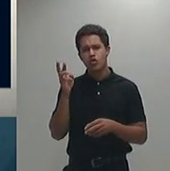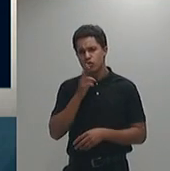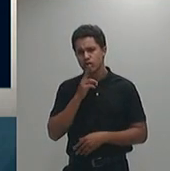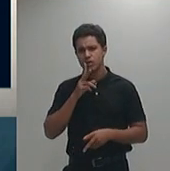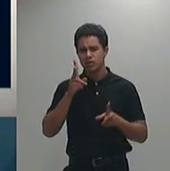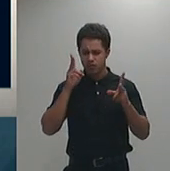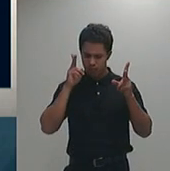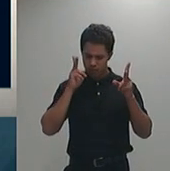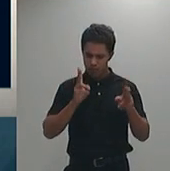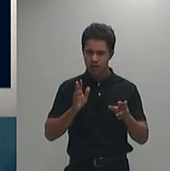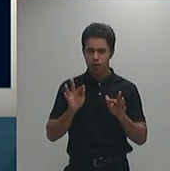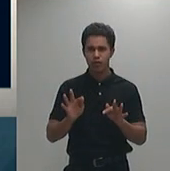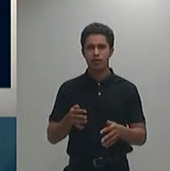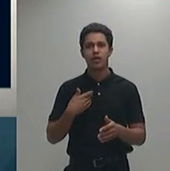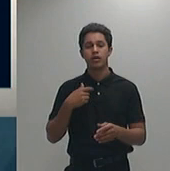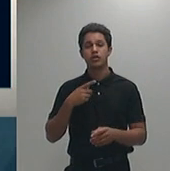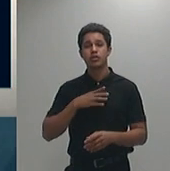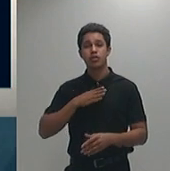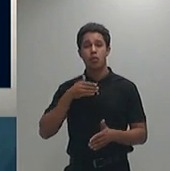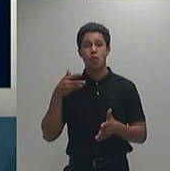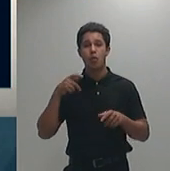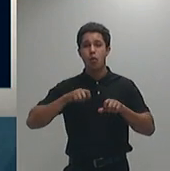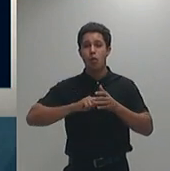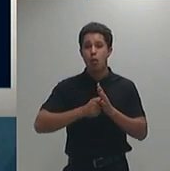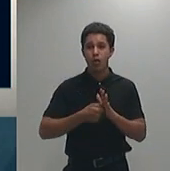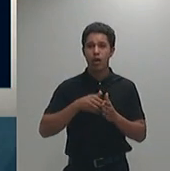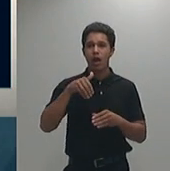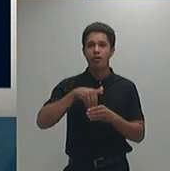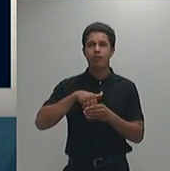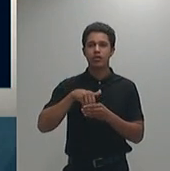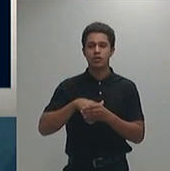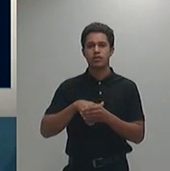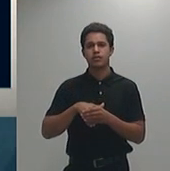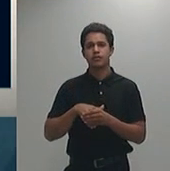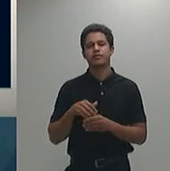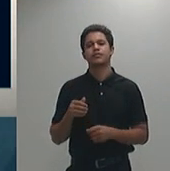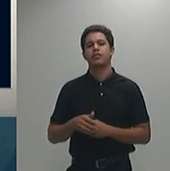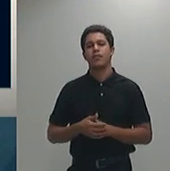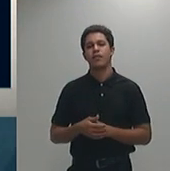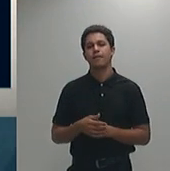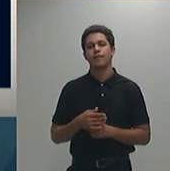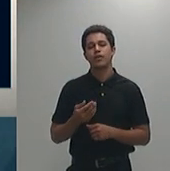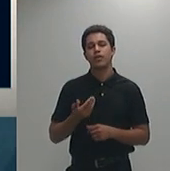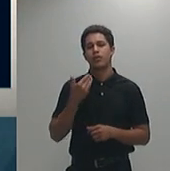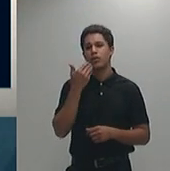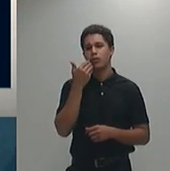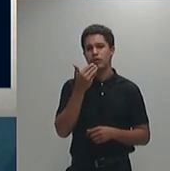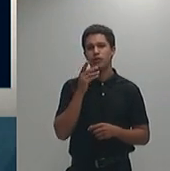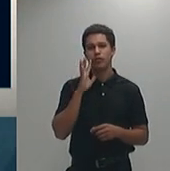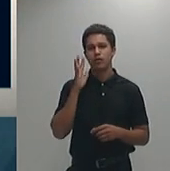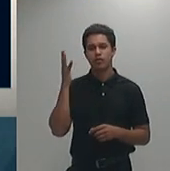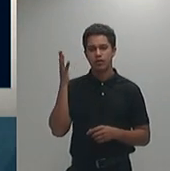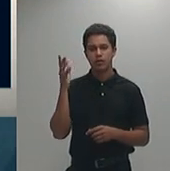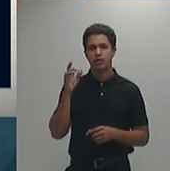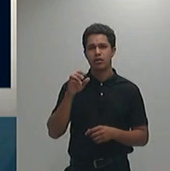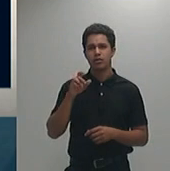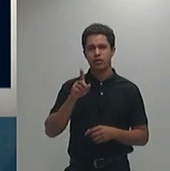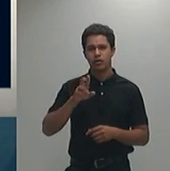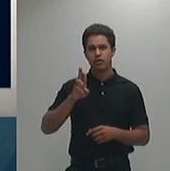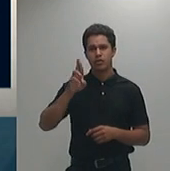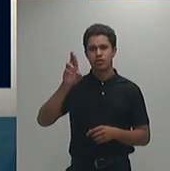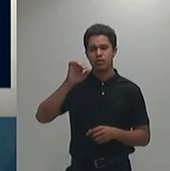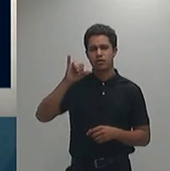impedir a votação dos controladores na Jean segundo a linha noticiado o pedido foi deferido e o senhor J PJ